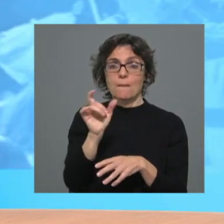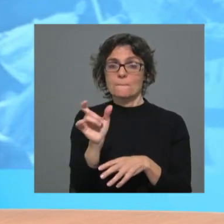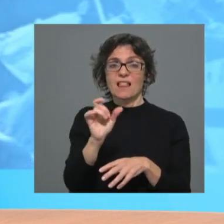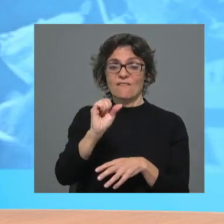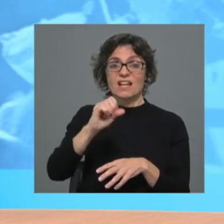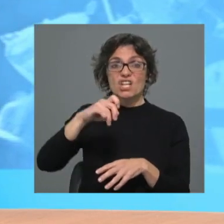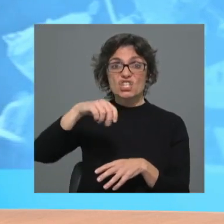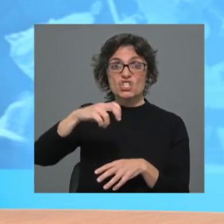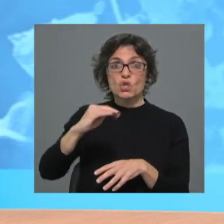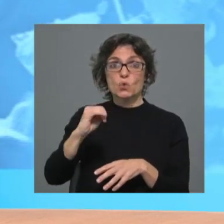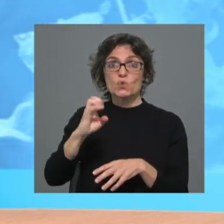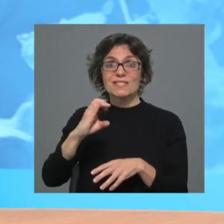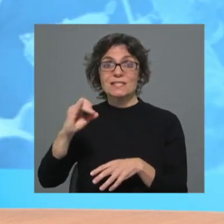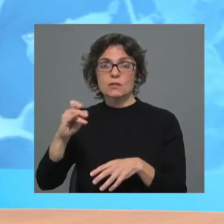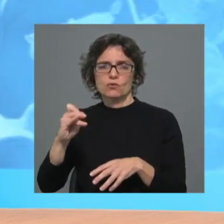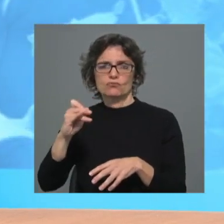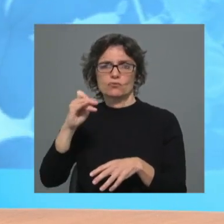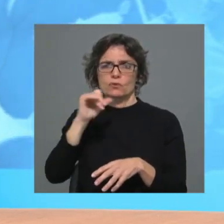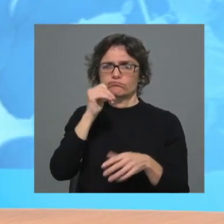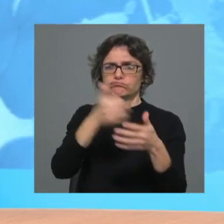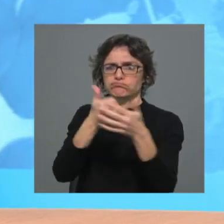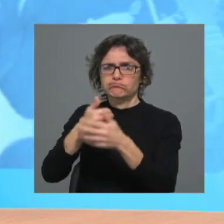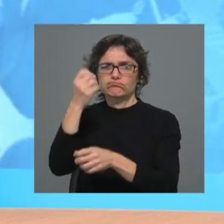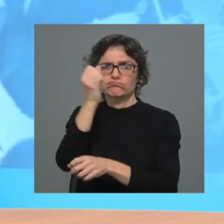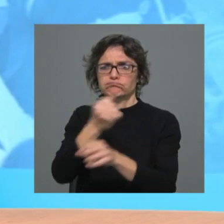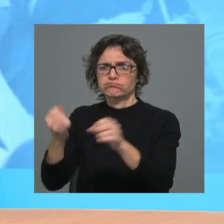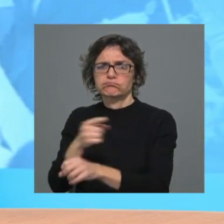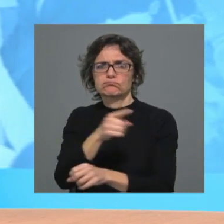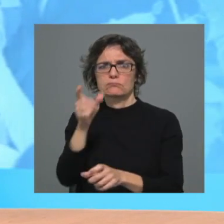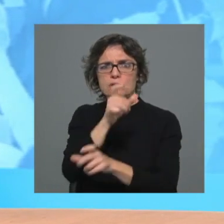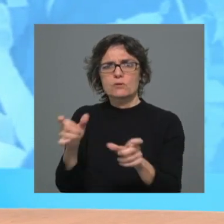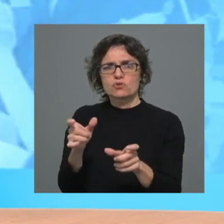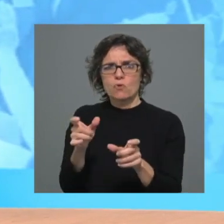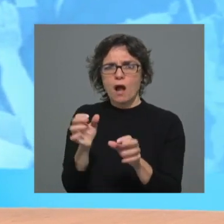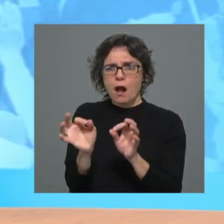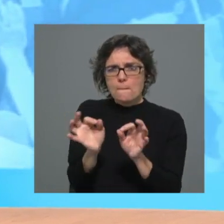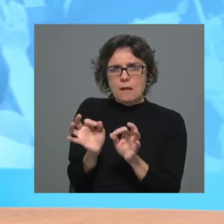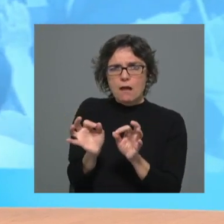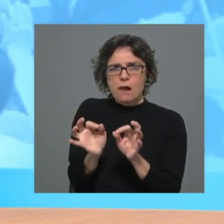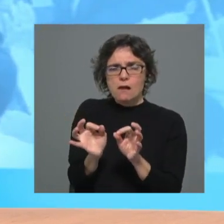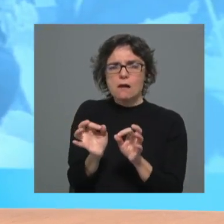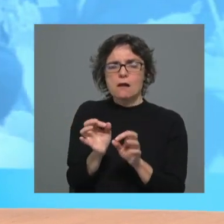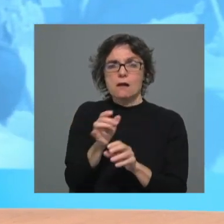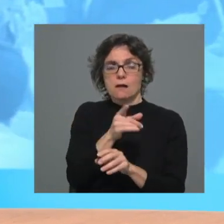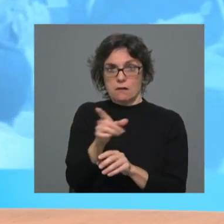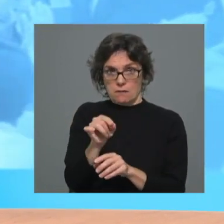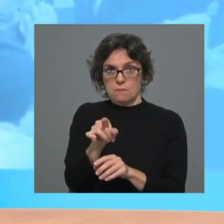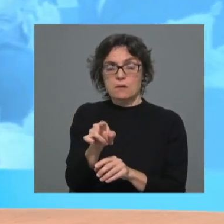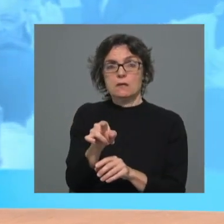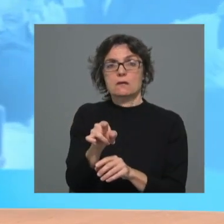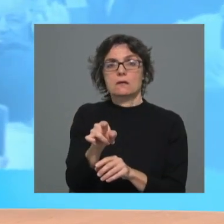Há uma mortandade, um homicídio planeado de determinadas pessoas